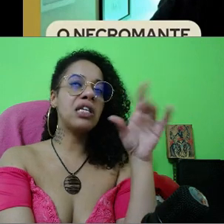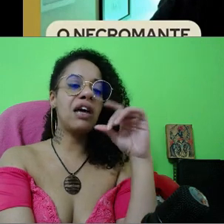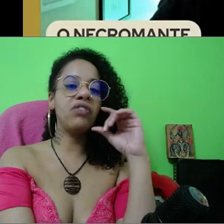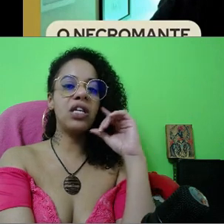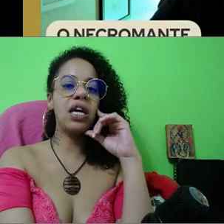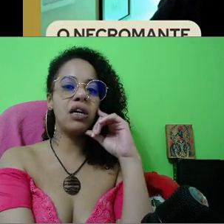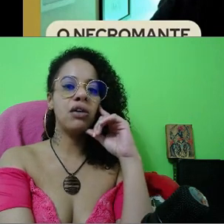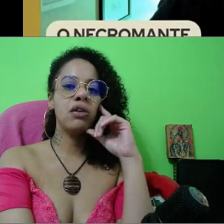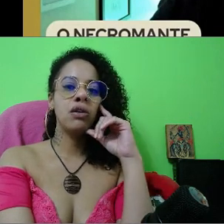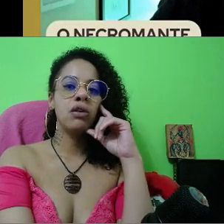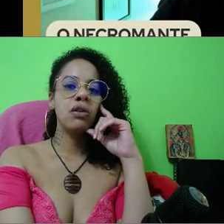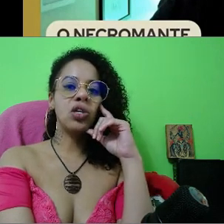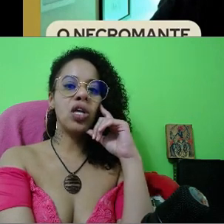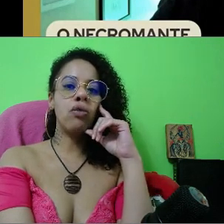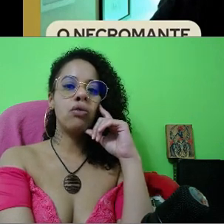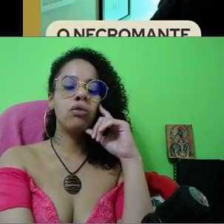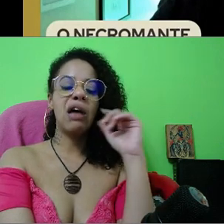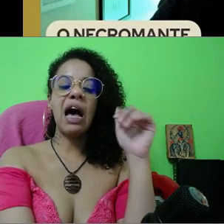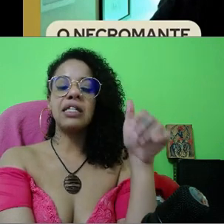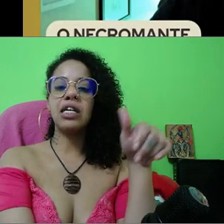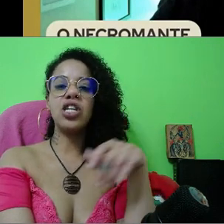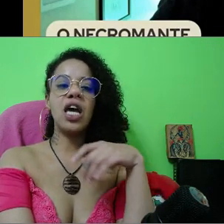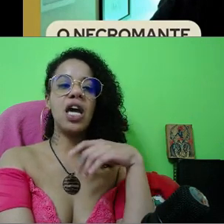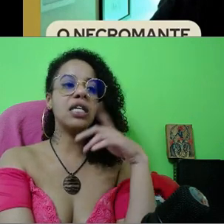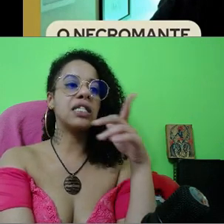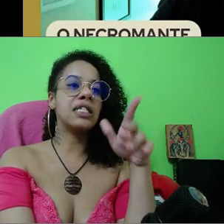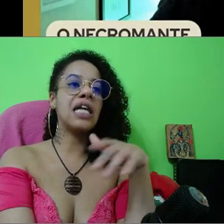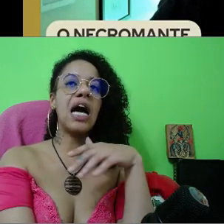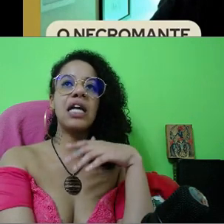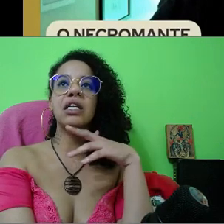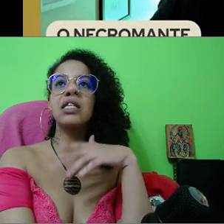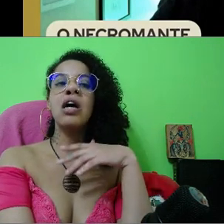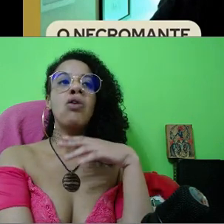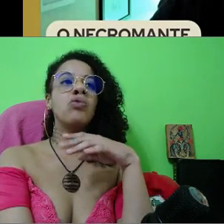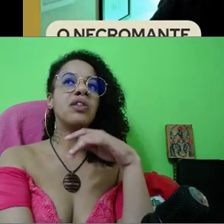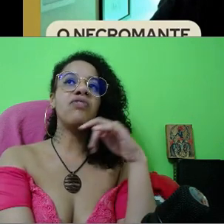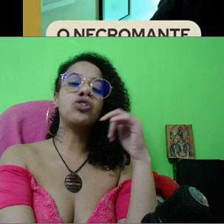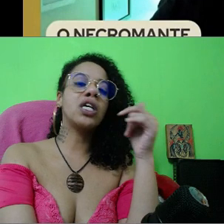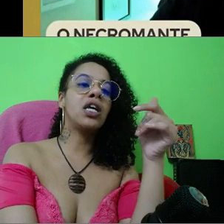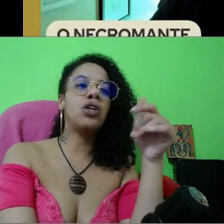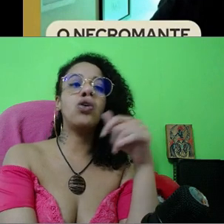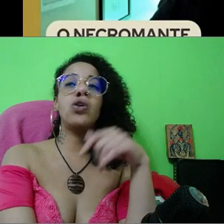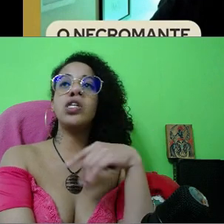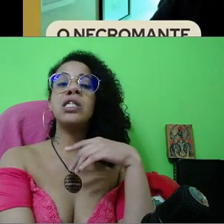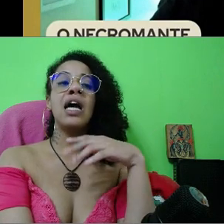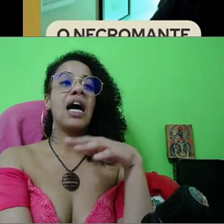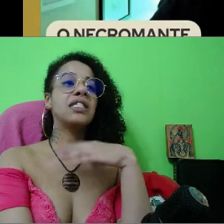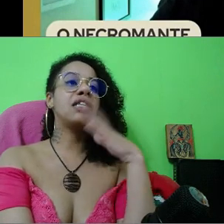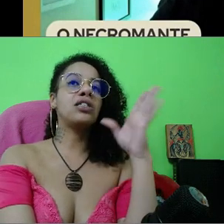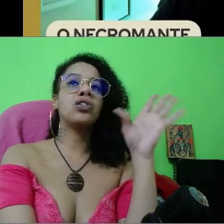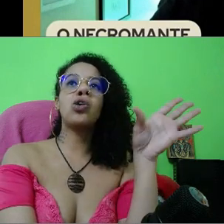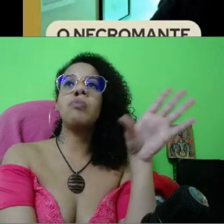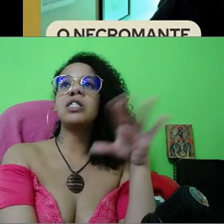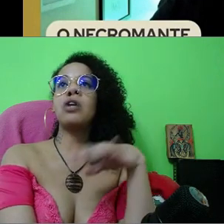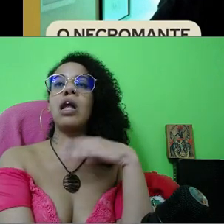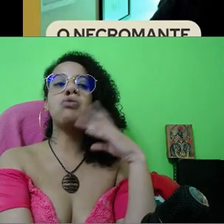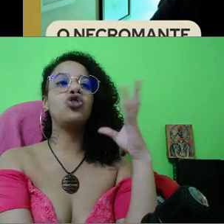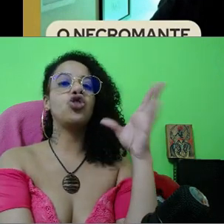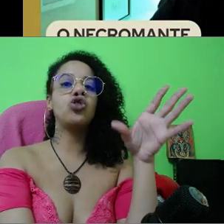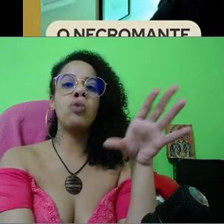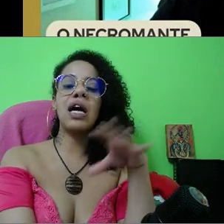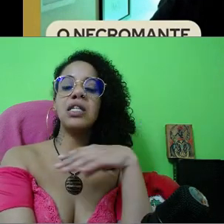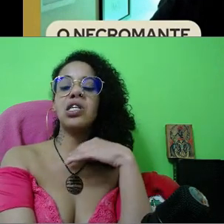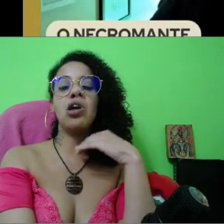já fui falado nessa Live inteira entendeu as agendas as datas os eventos anteriores as tretas que